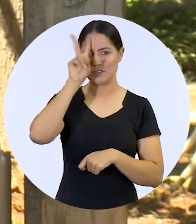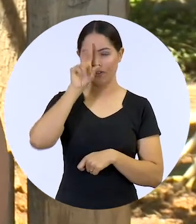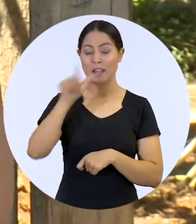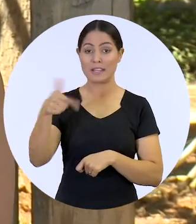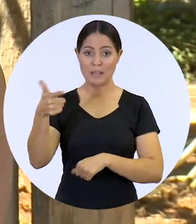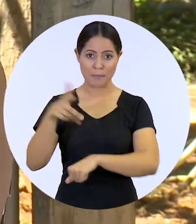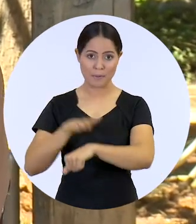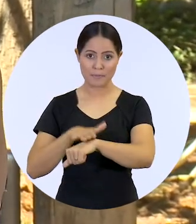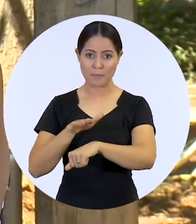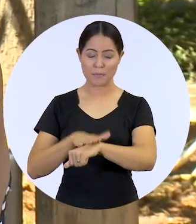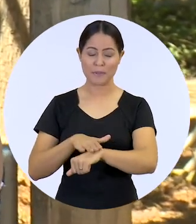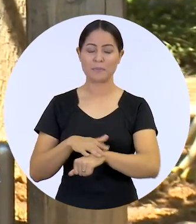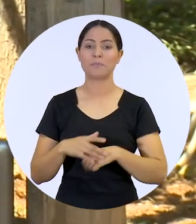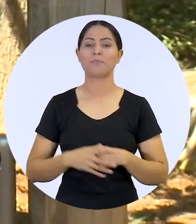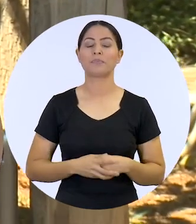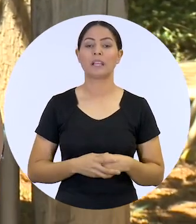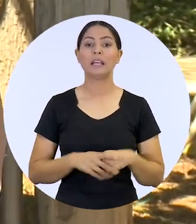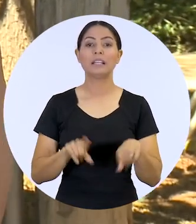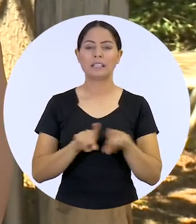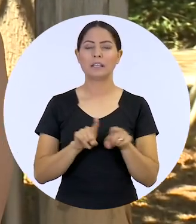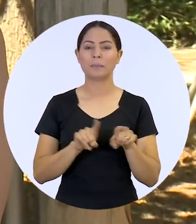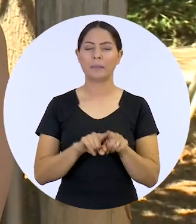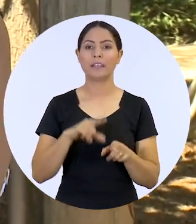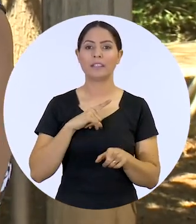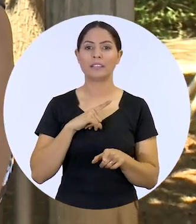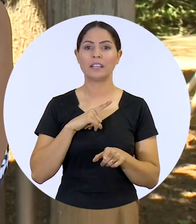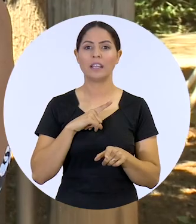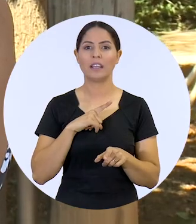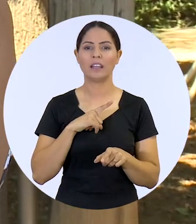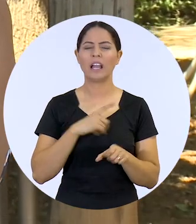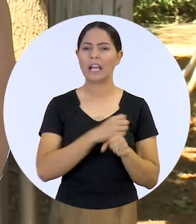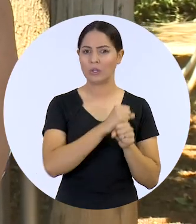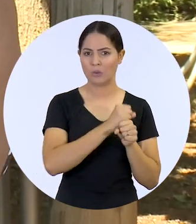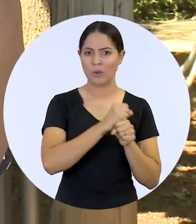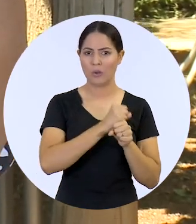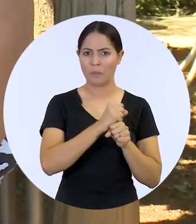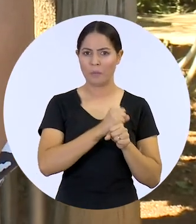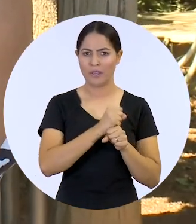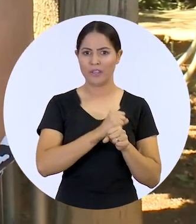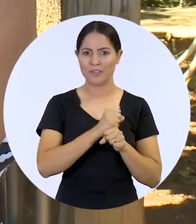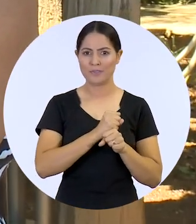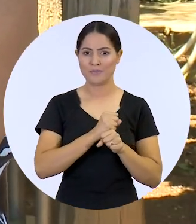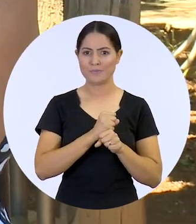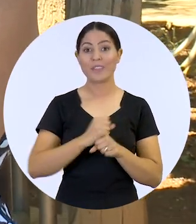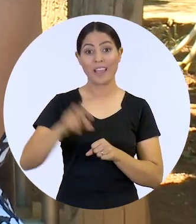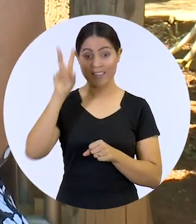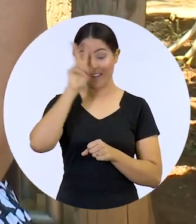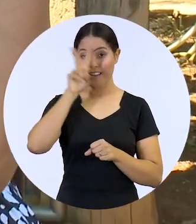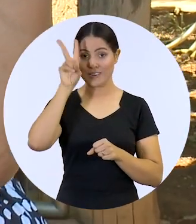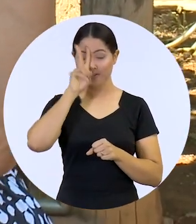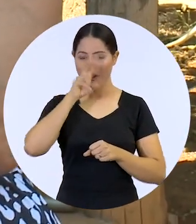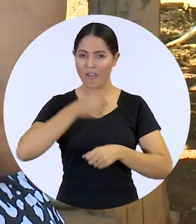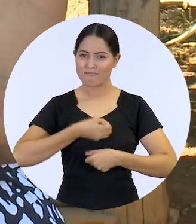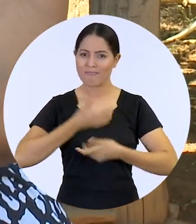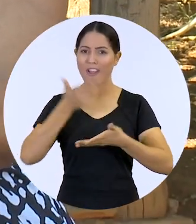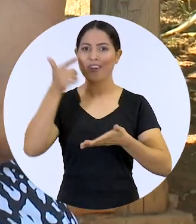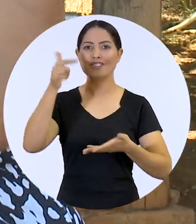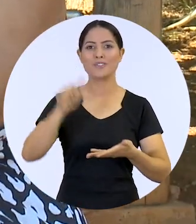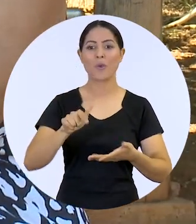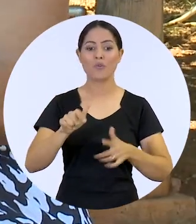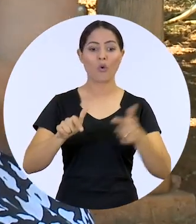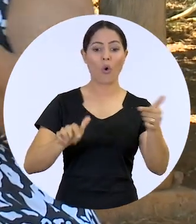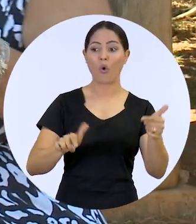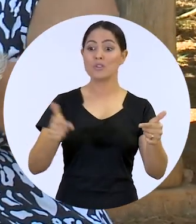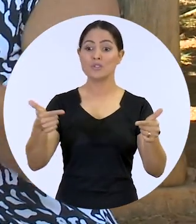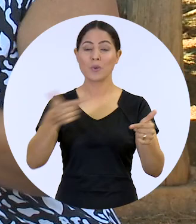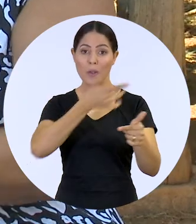em outros momentos. A gente tem também agora uma agenda que a gente faz anualmente e parte dessas histórias são recontadas para